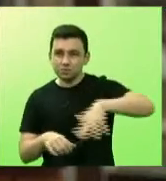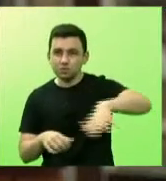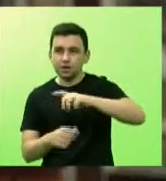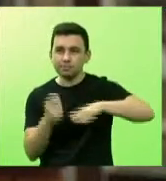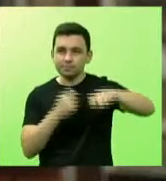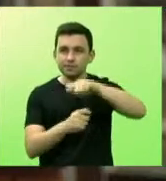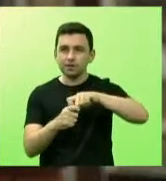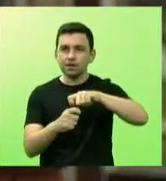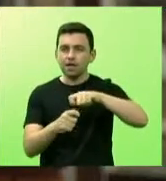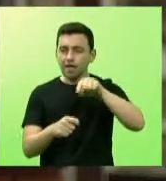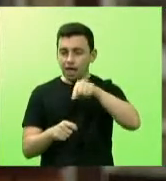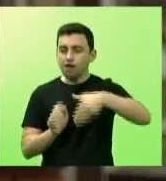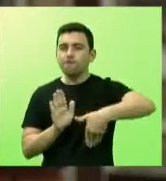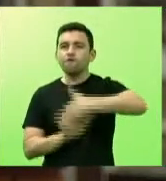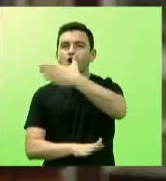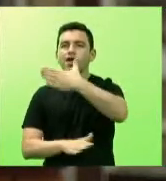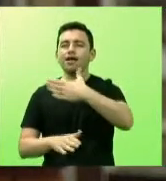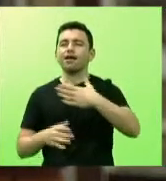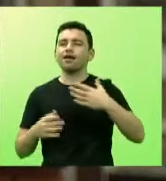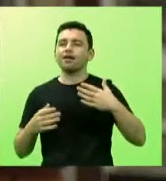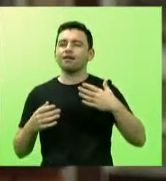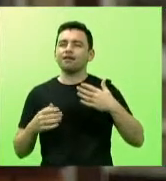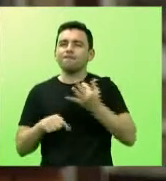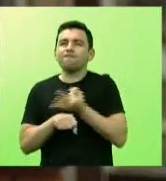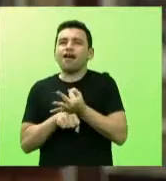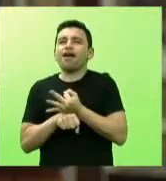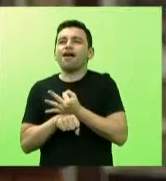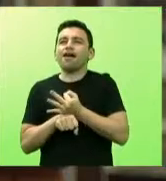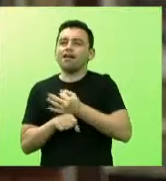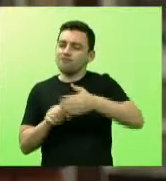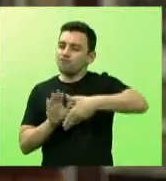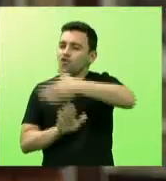e foi tirar férias.